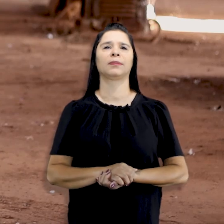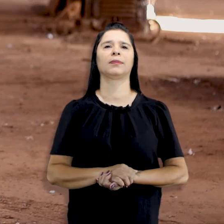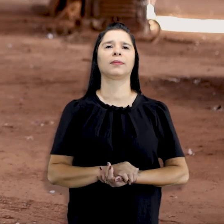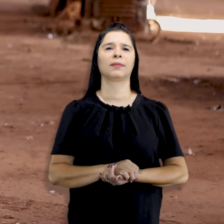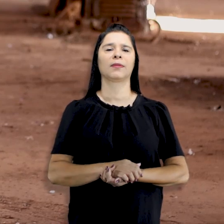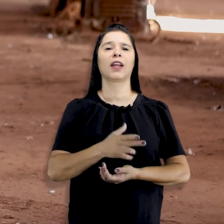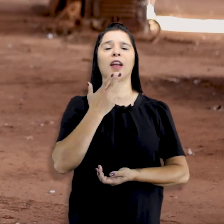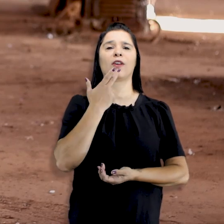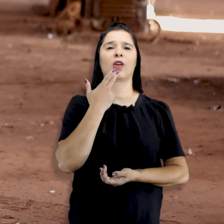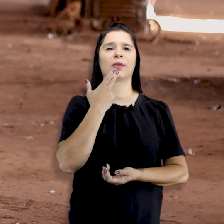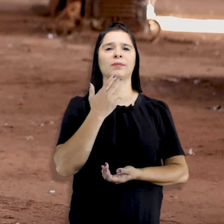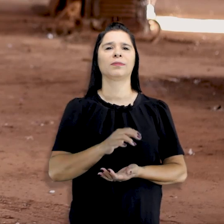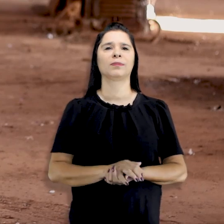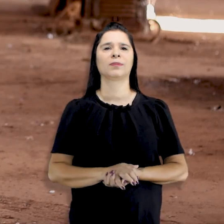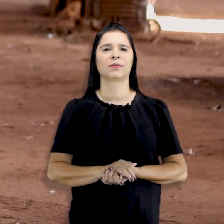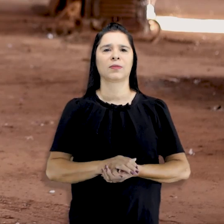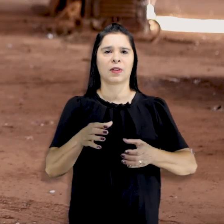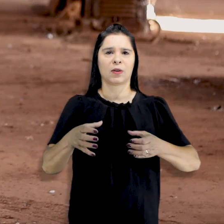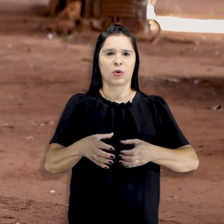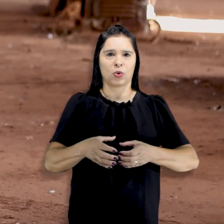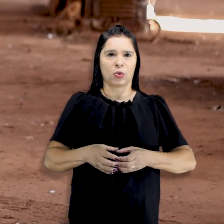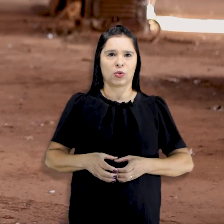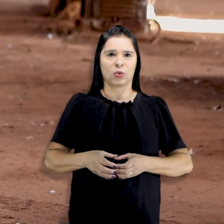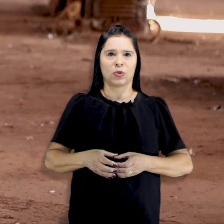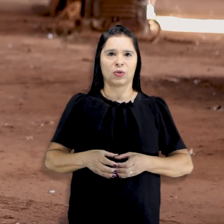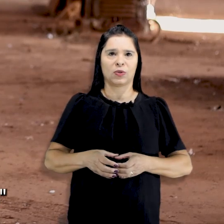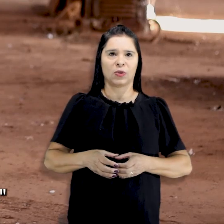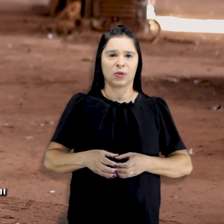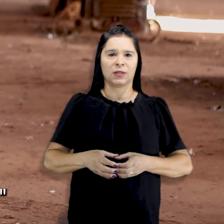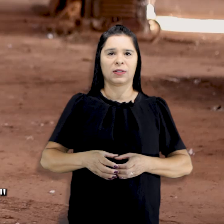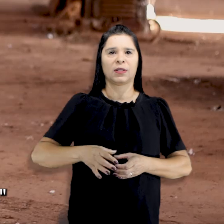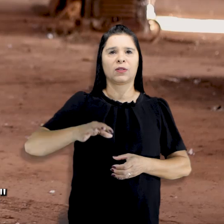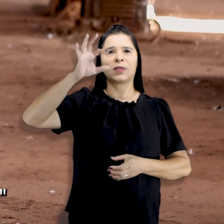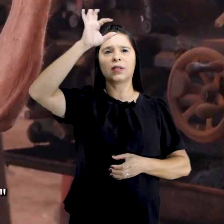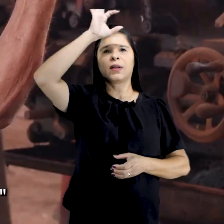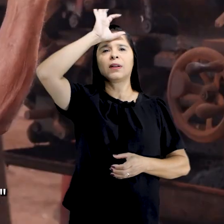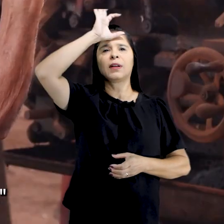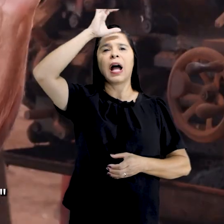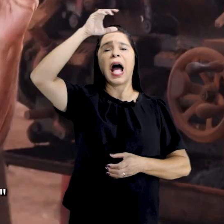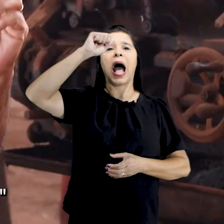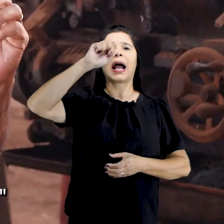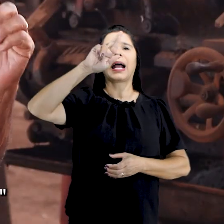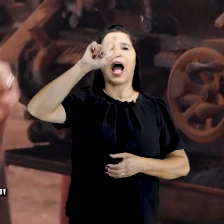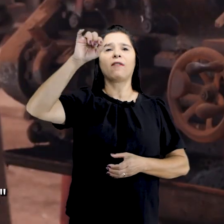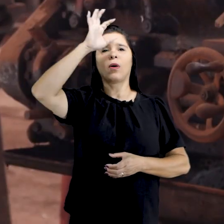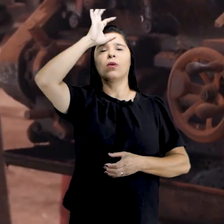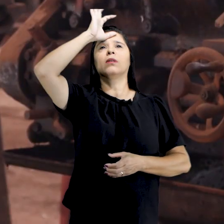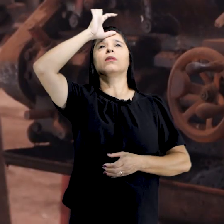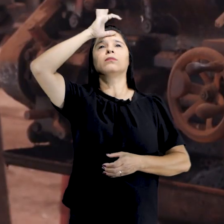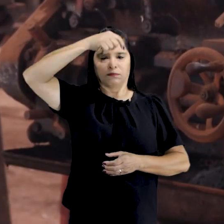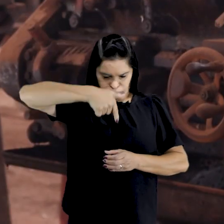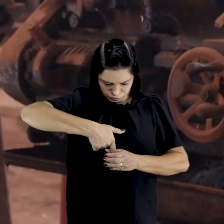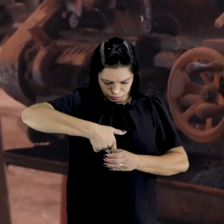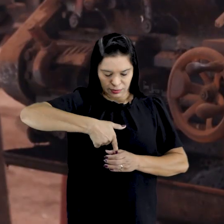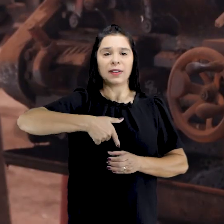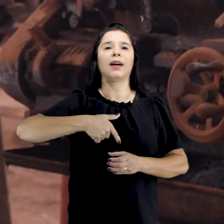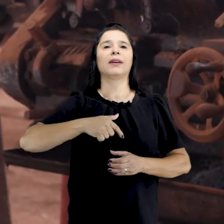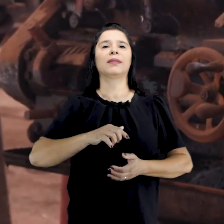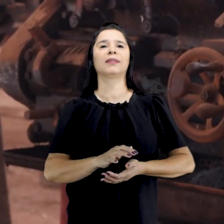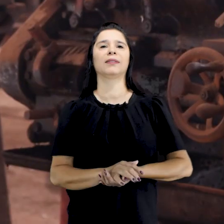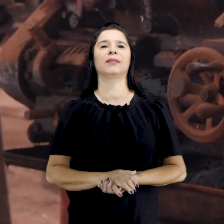ele pegou, botou o funil aqui, botou um carvão lá perto, falou aqui, ó. Ele falou, lá dentro do funil, estava dentro do